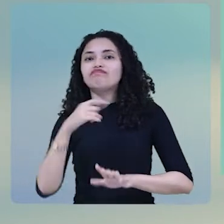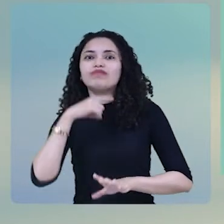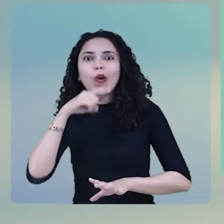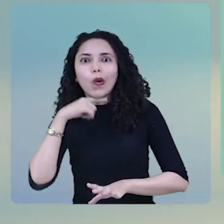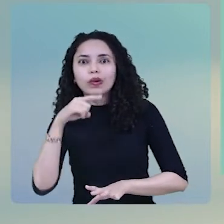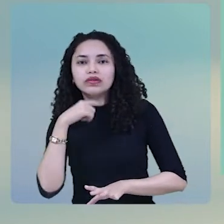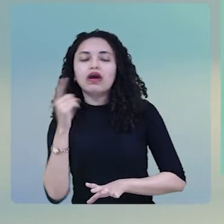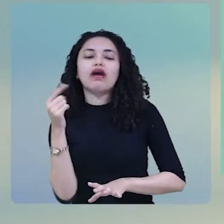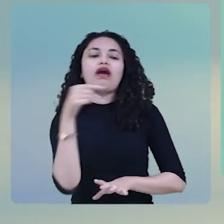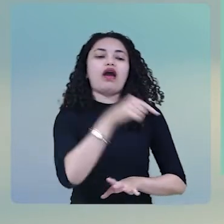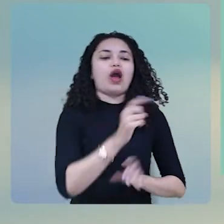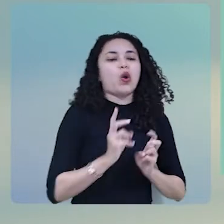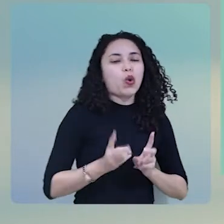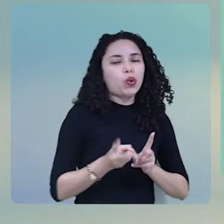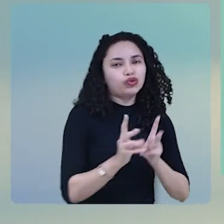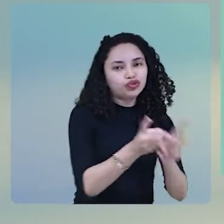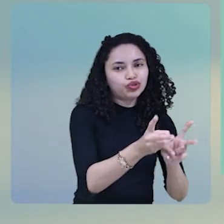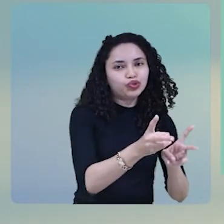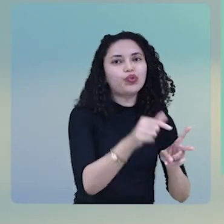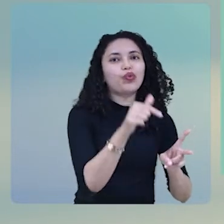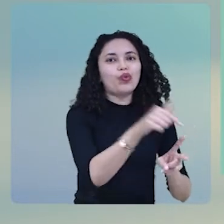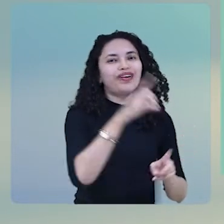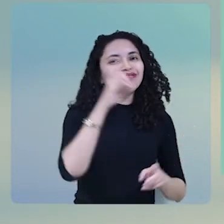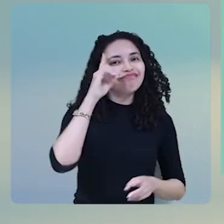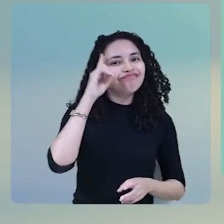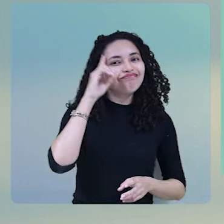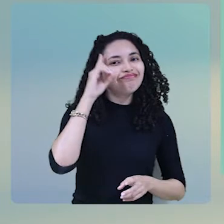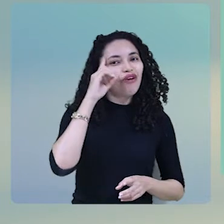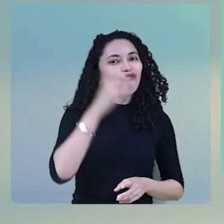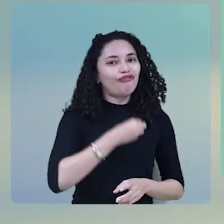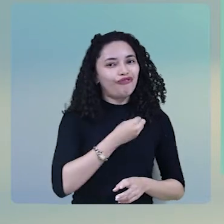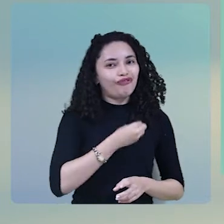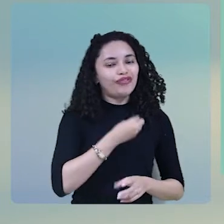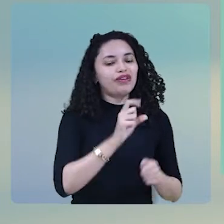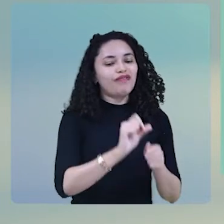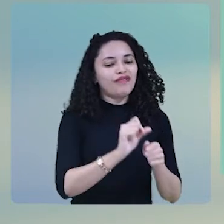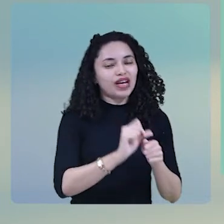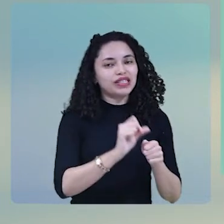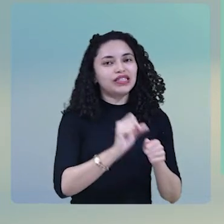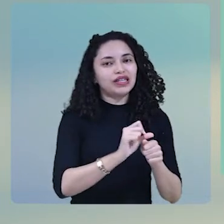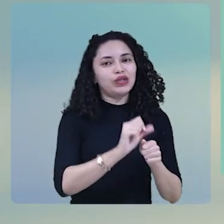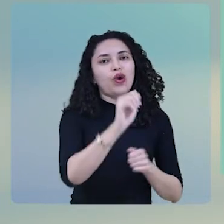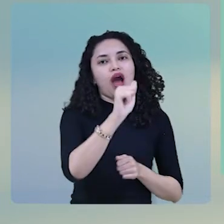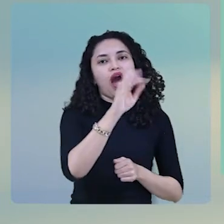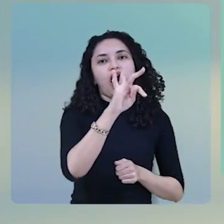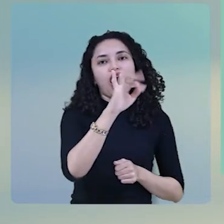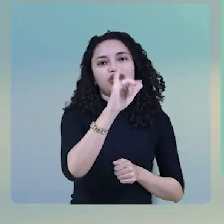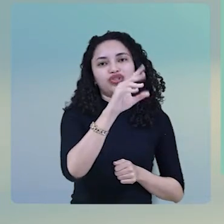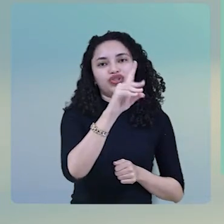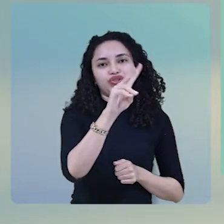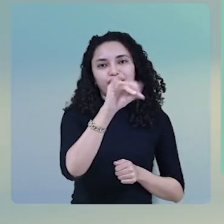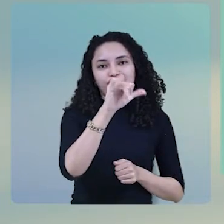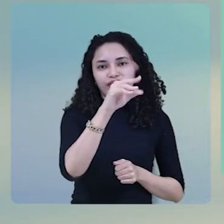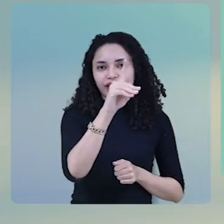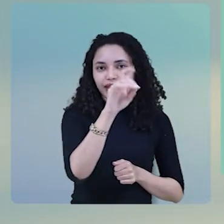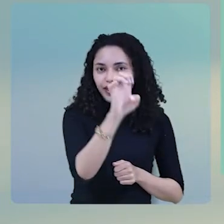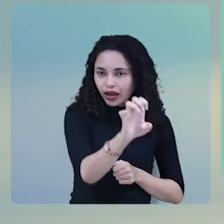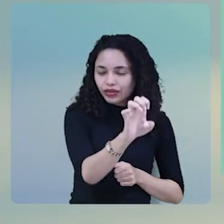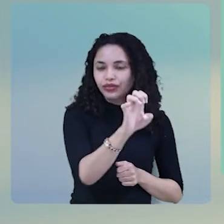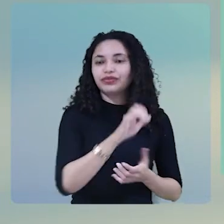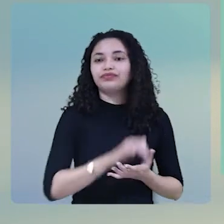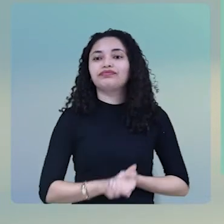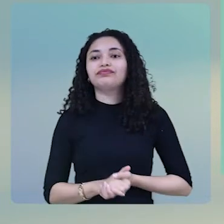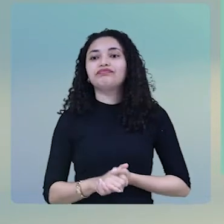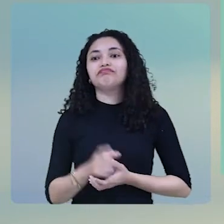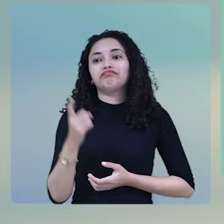físicas diárias, do cotidiano, ok? E aqui exemplos de exercício físico. Vocês viram na